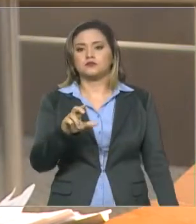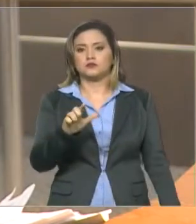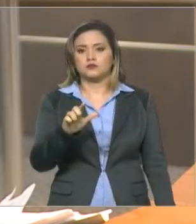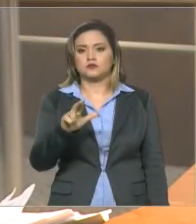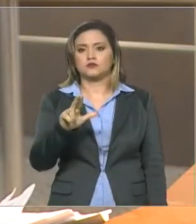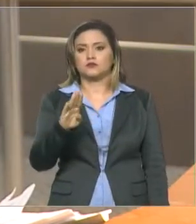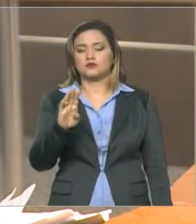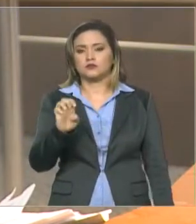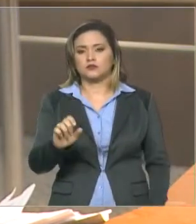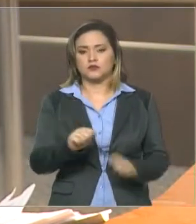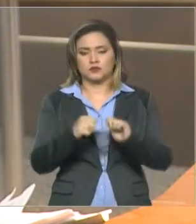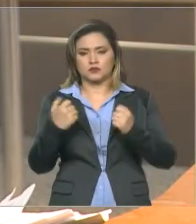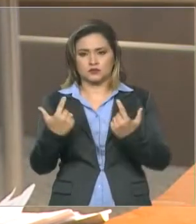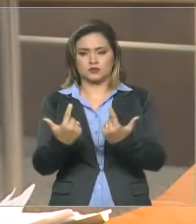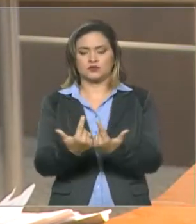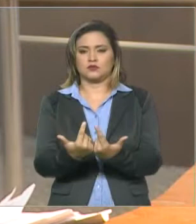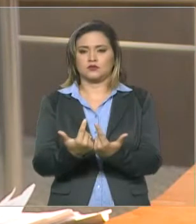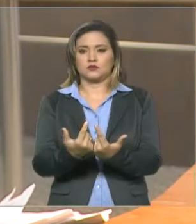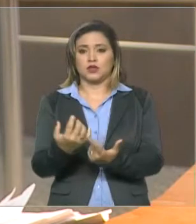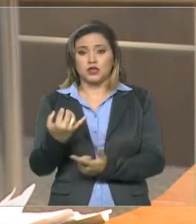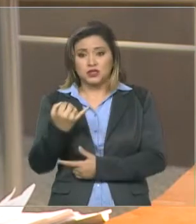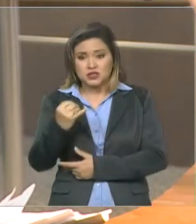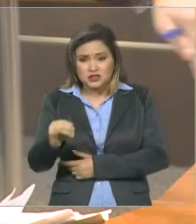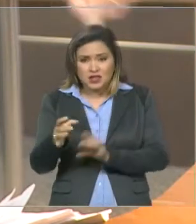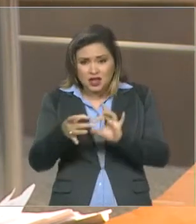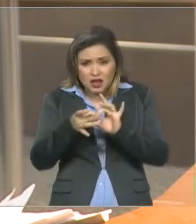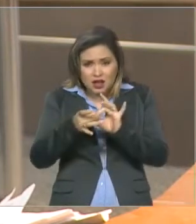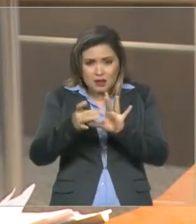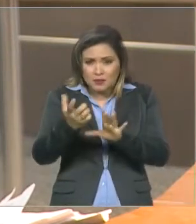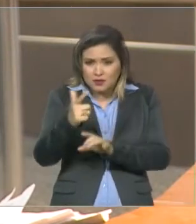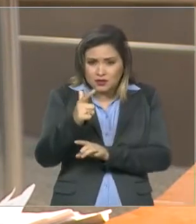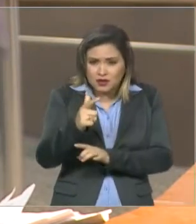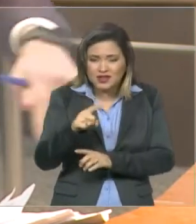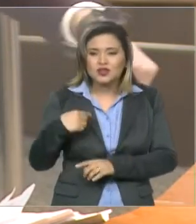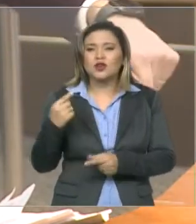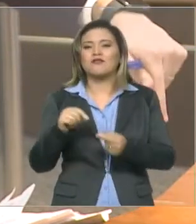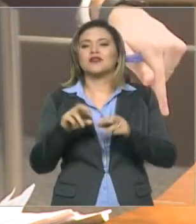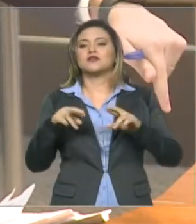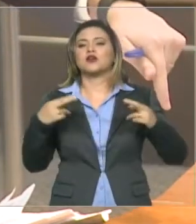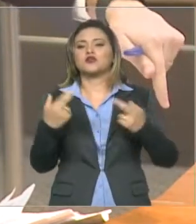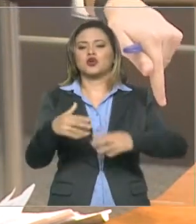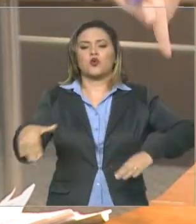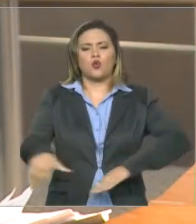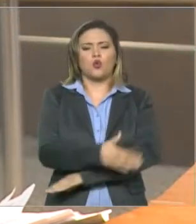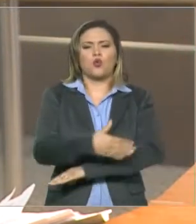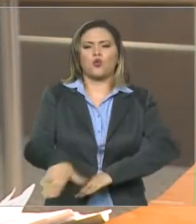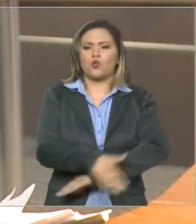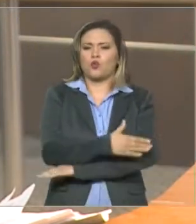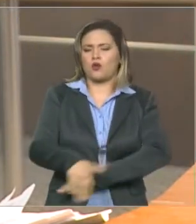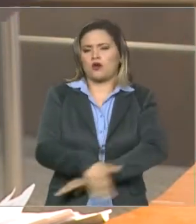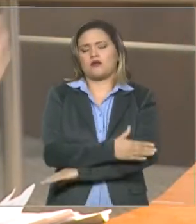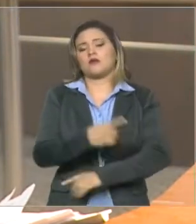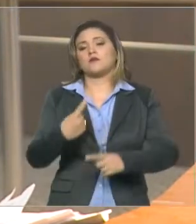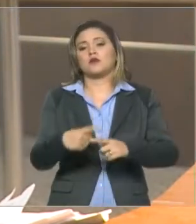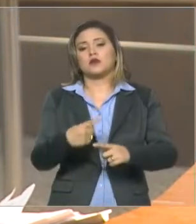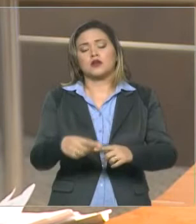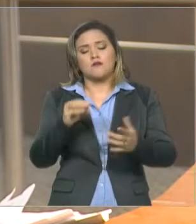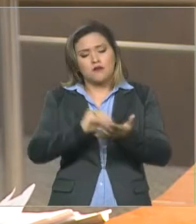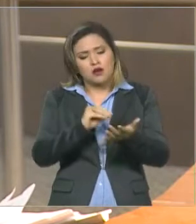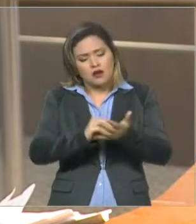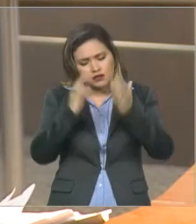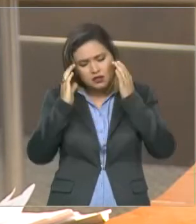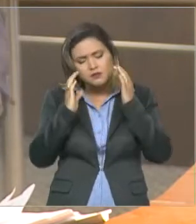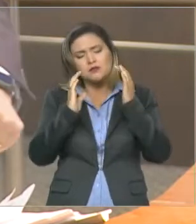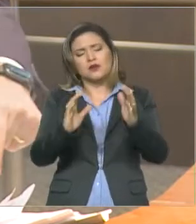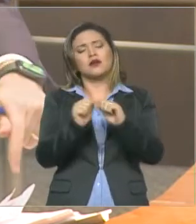clube da Assembleia Legislativa também não for autorizado, nós vamos fazer na rua, e é isso que nós vamos fazer, porque isso foi um desrespeito em relação